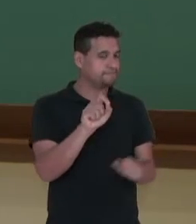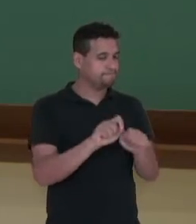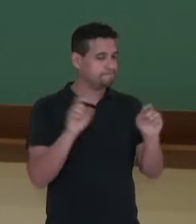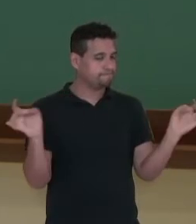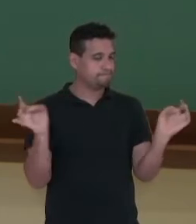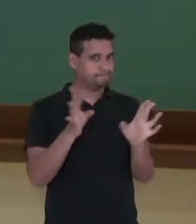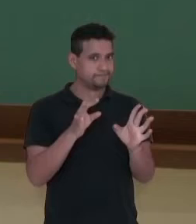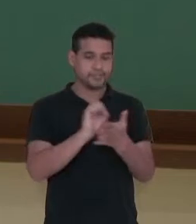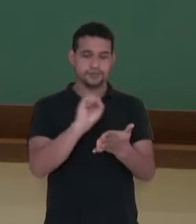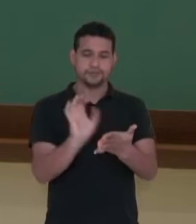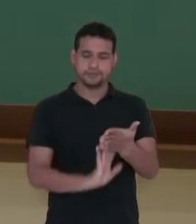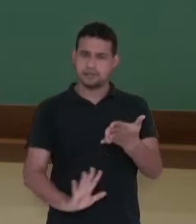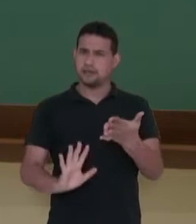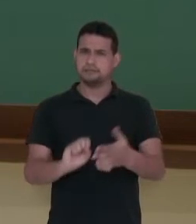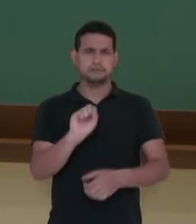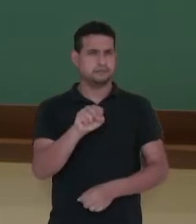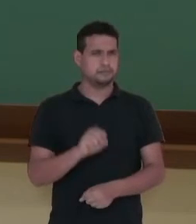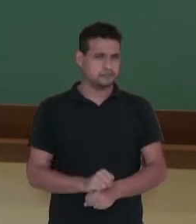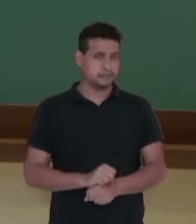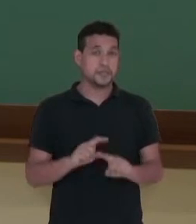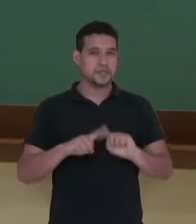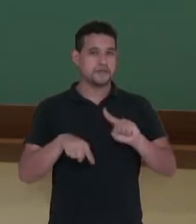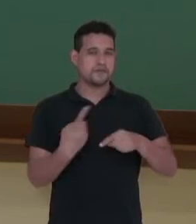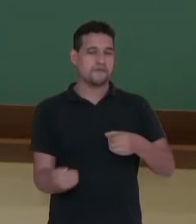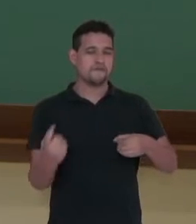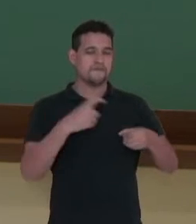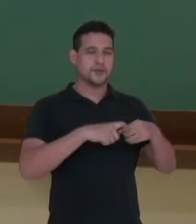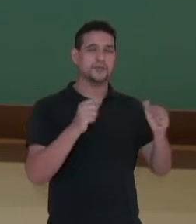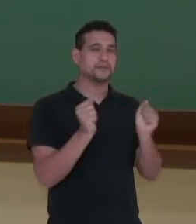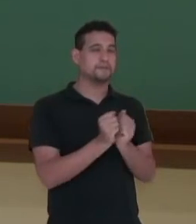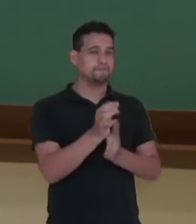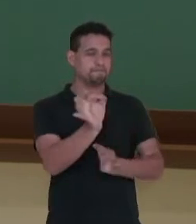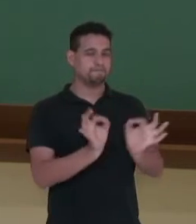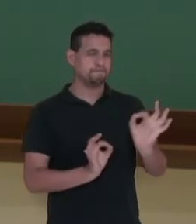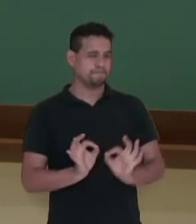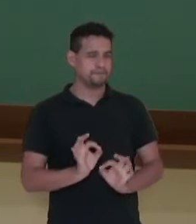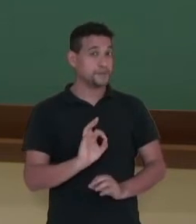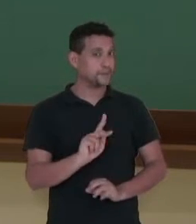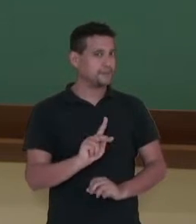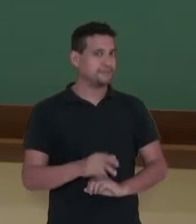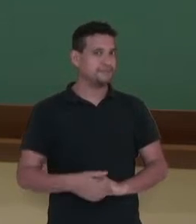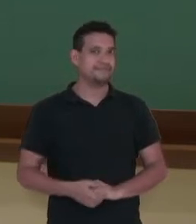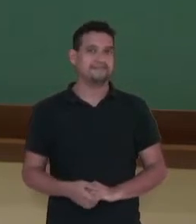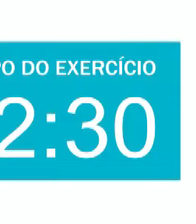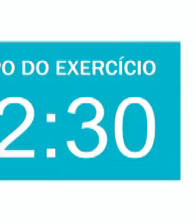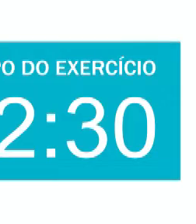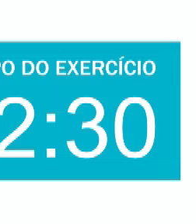realize essa tarefa, essa atividade, e já voltamos para corrigi-la, bien?